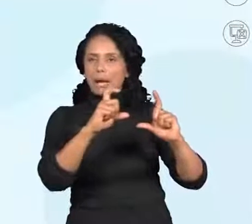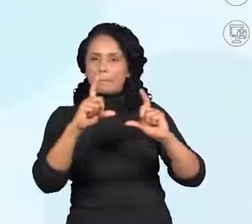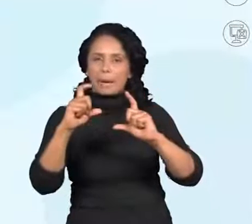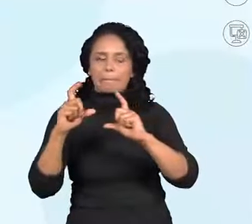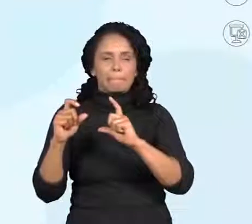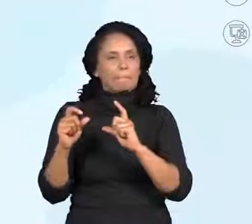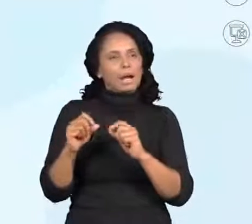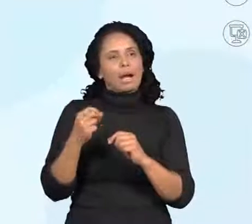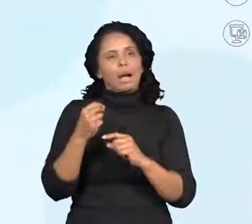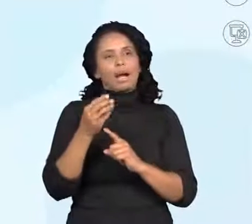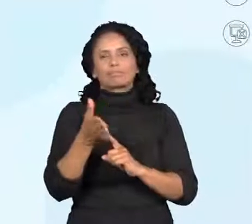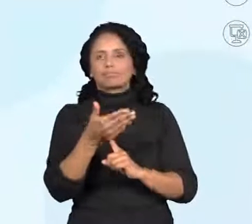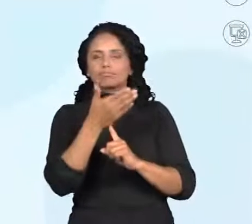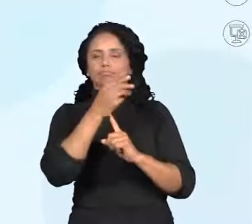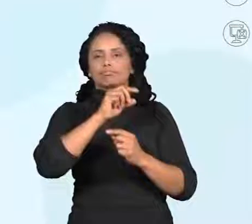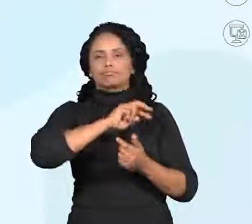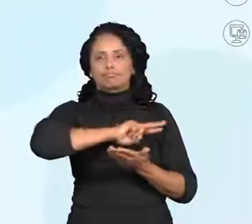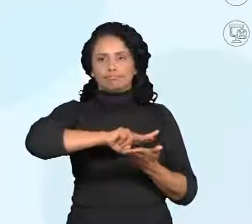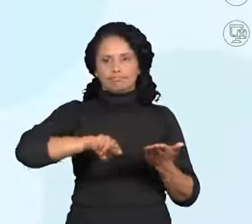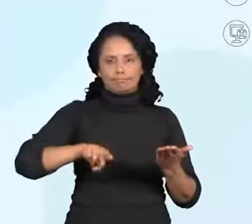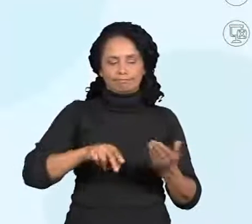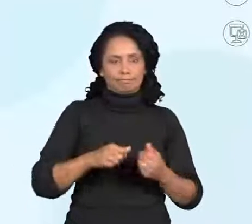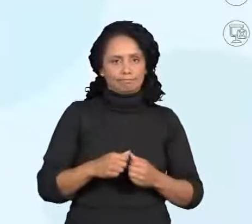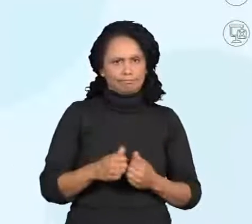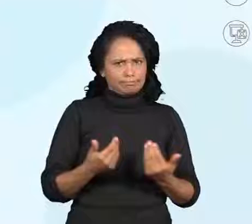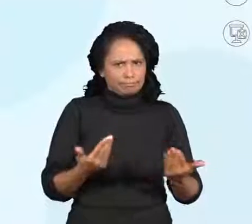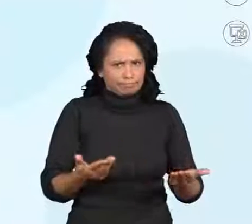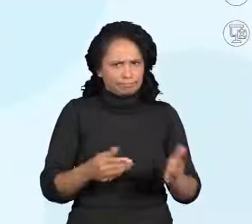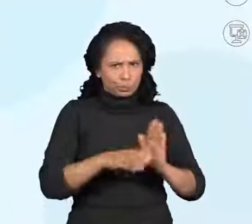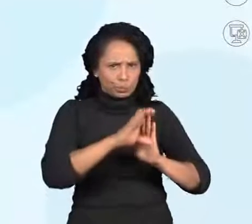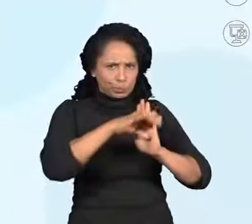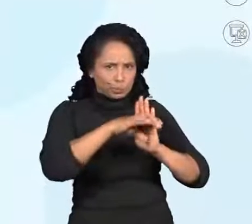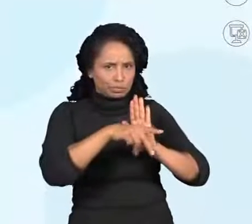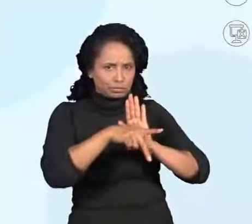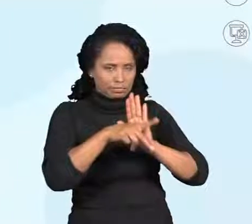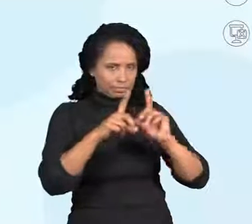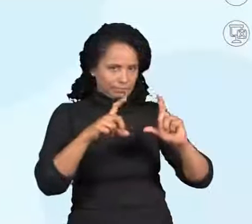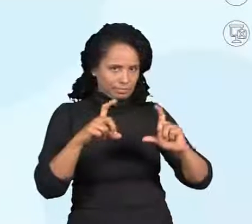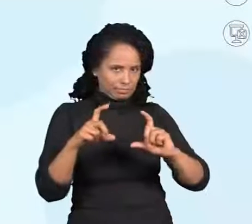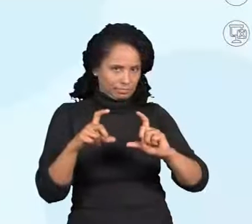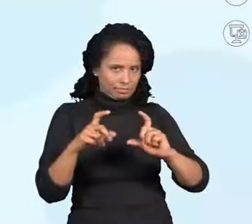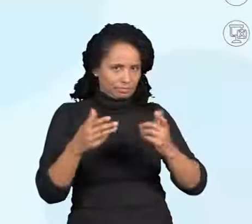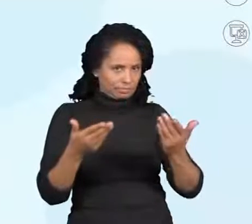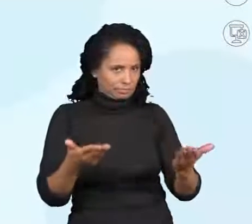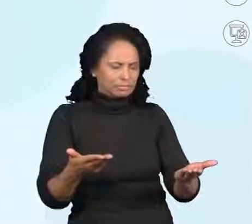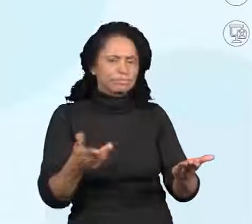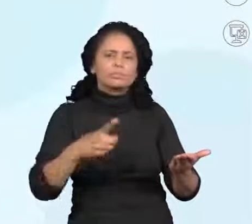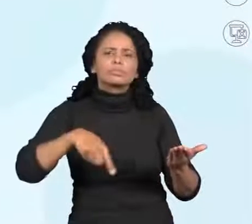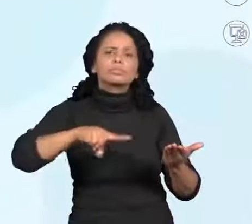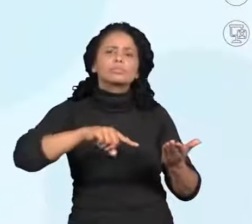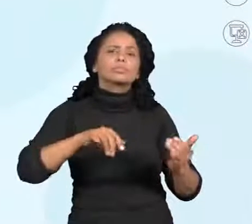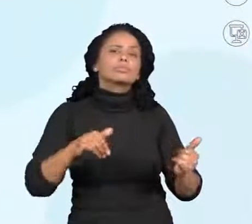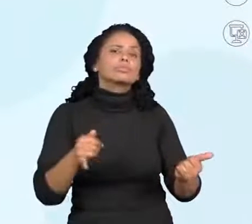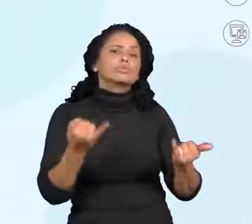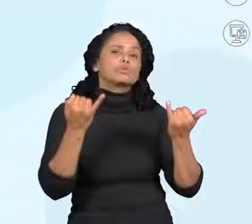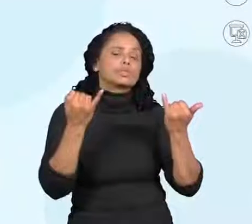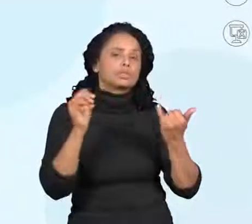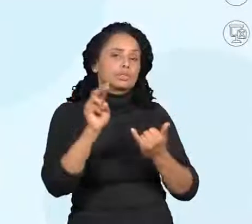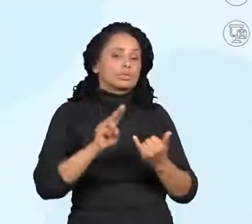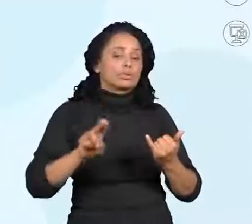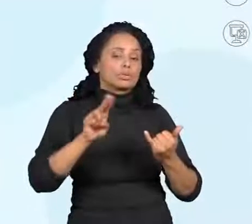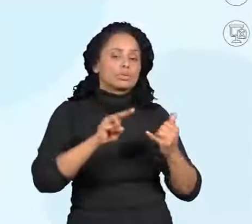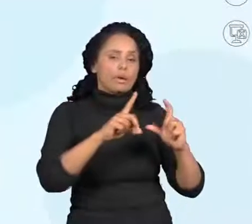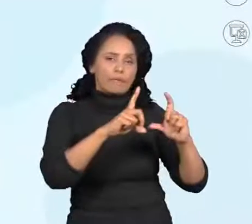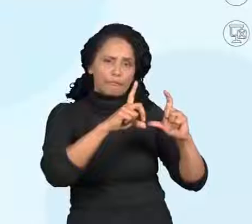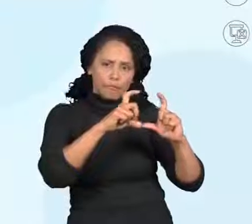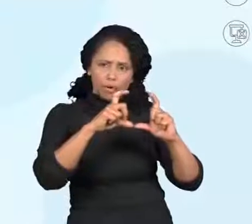eletrônicos e digitais. Então, este é o conceito da fotografia. Certo. Então, a gente pode pegar uma fotografia e